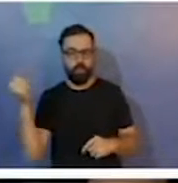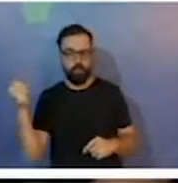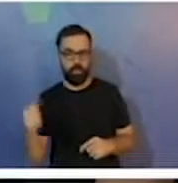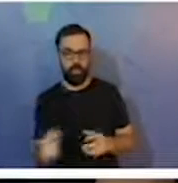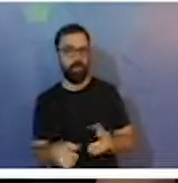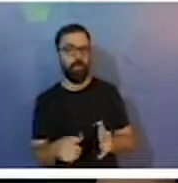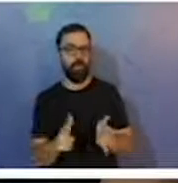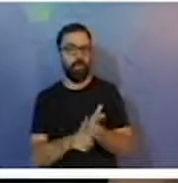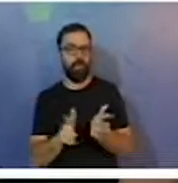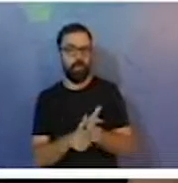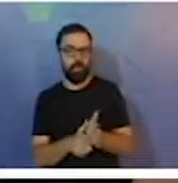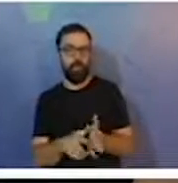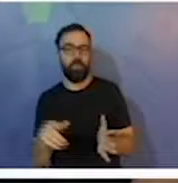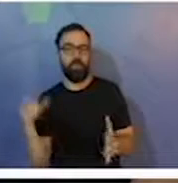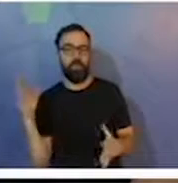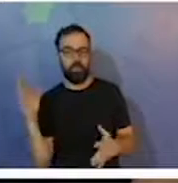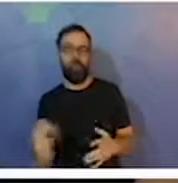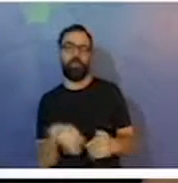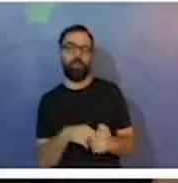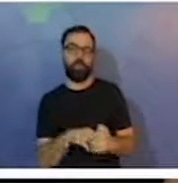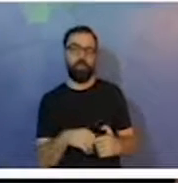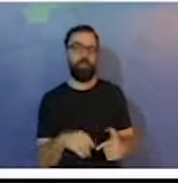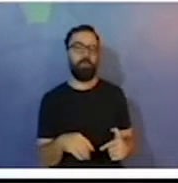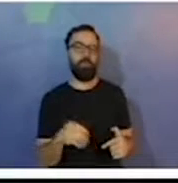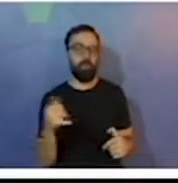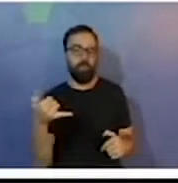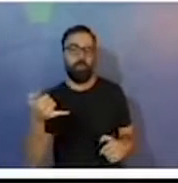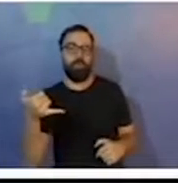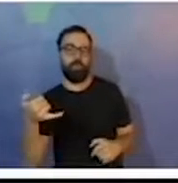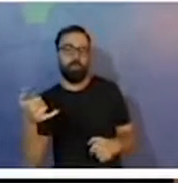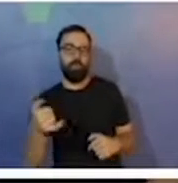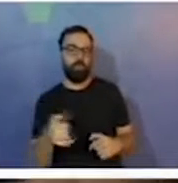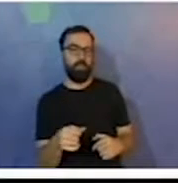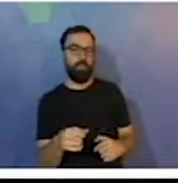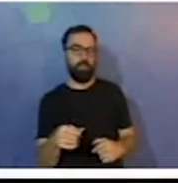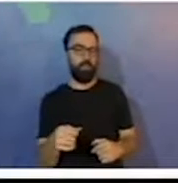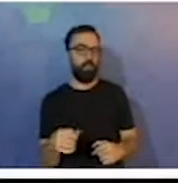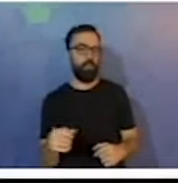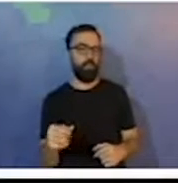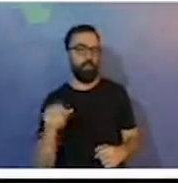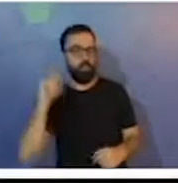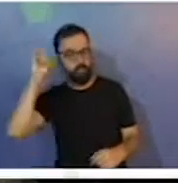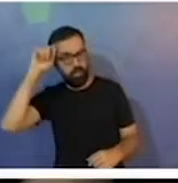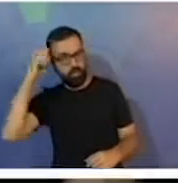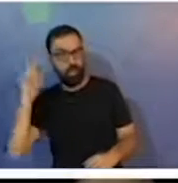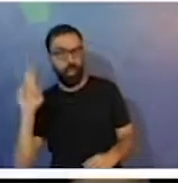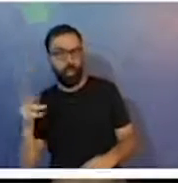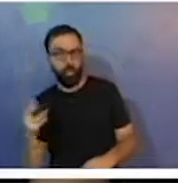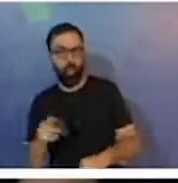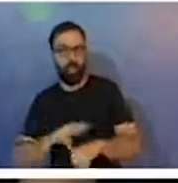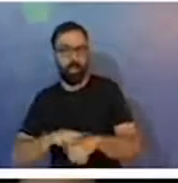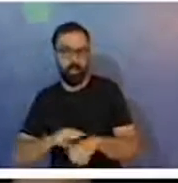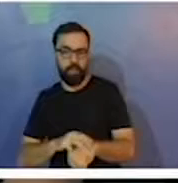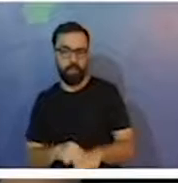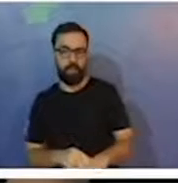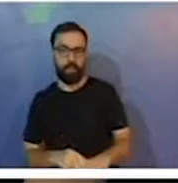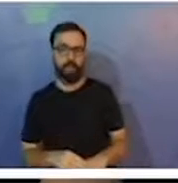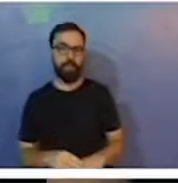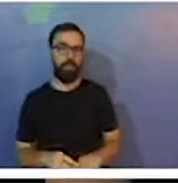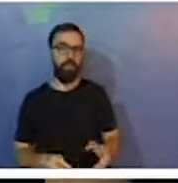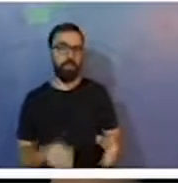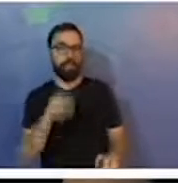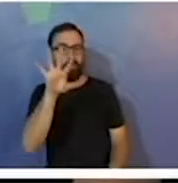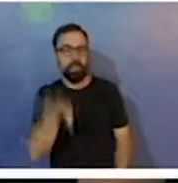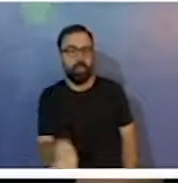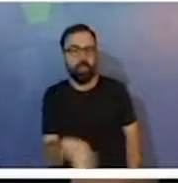Pardo ou branco caneta hidrográfica preta ou marrom cola branca e complete o quadro com as